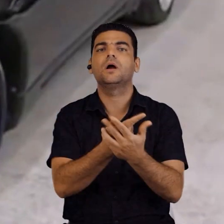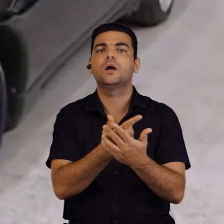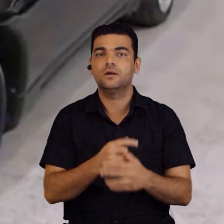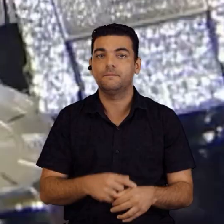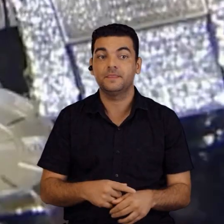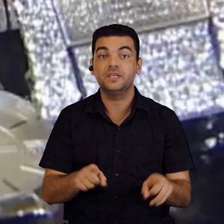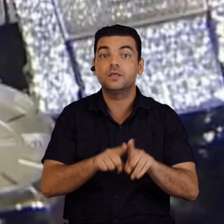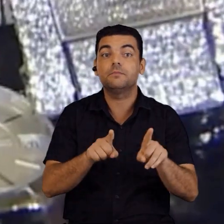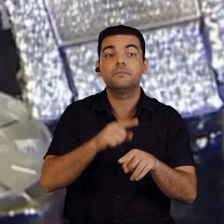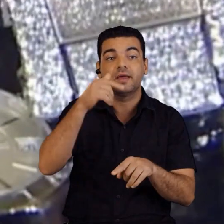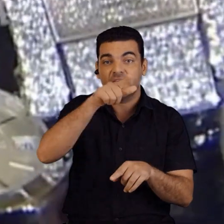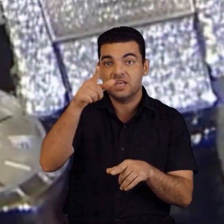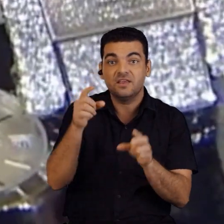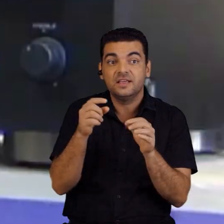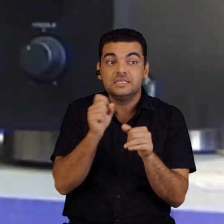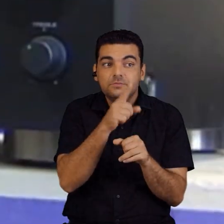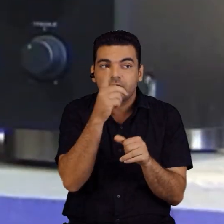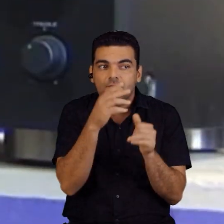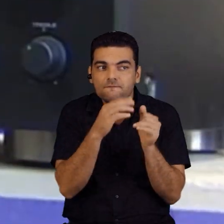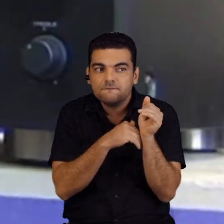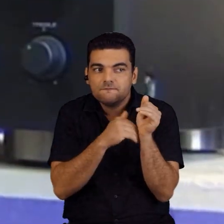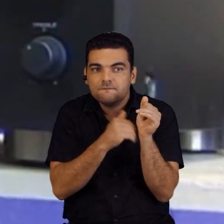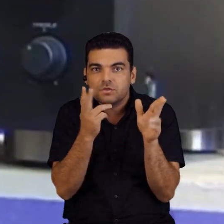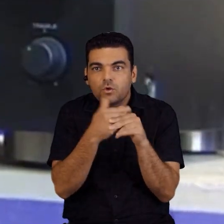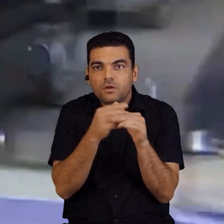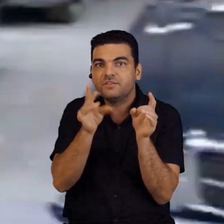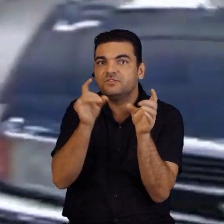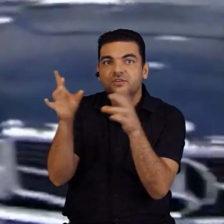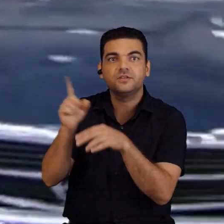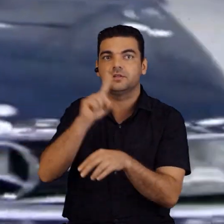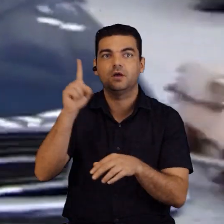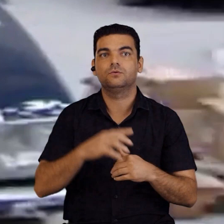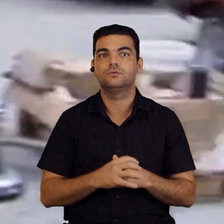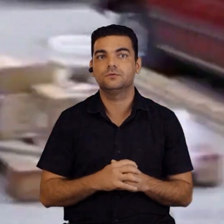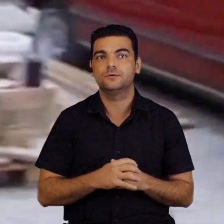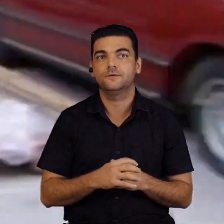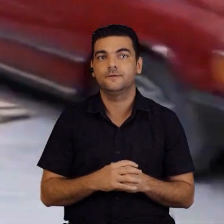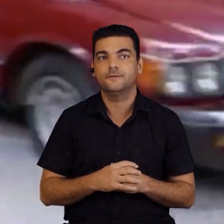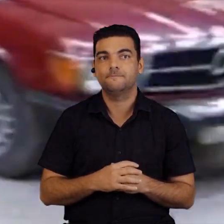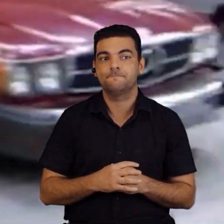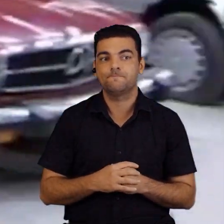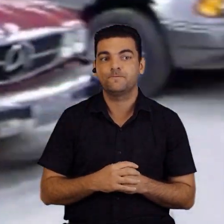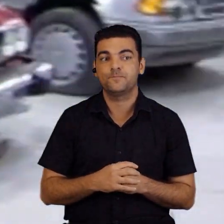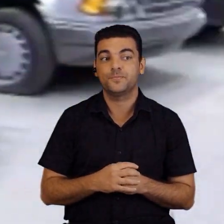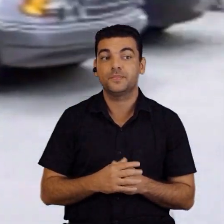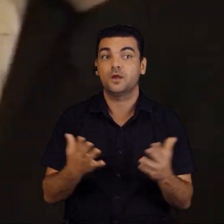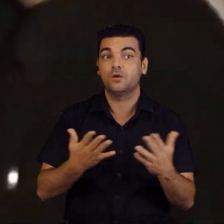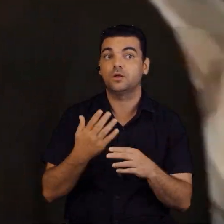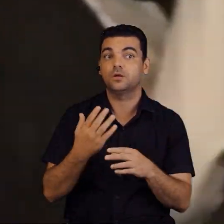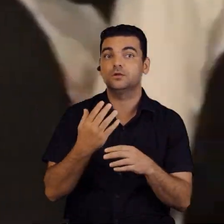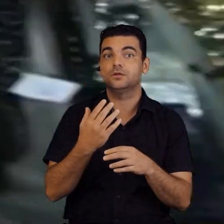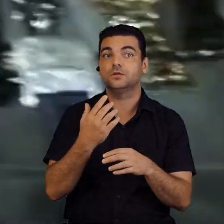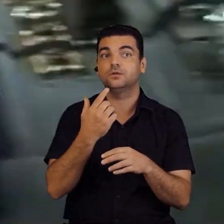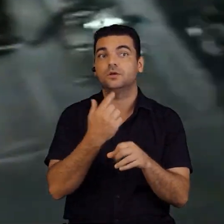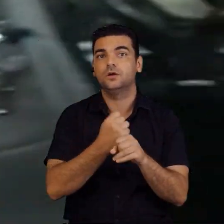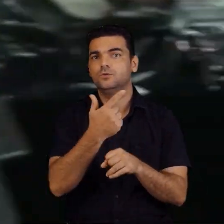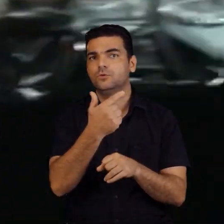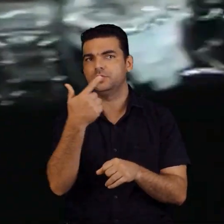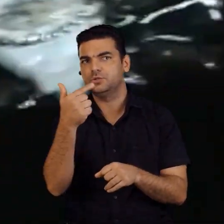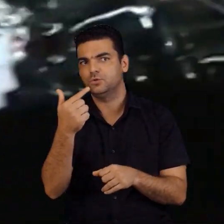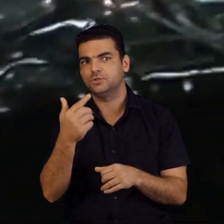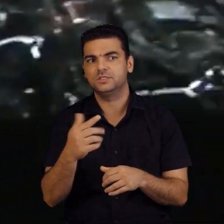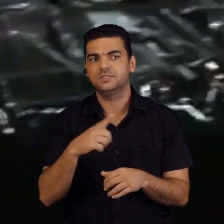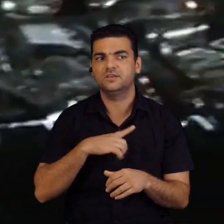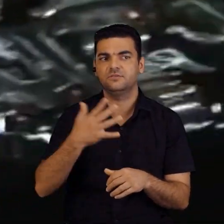criminais, para Relógio evitar dourado. a depreciação dos bens Um ao receiver. longo do tempo necessário ao Diversos julgamento carros dos em uma processos. garagem. Em 2012,